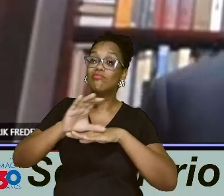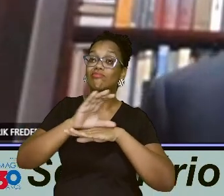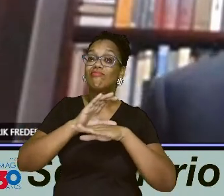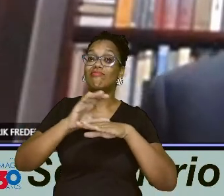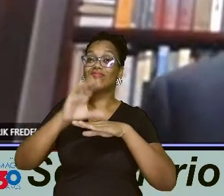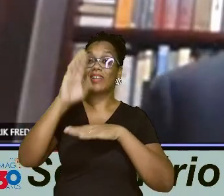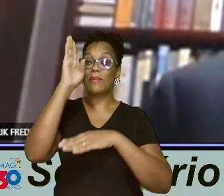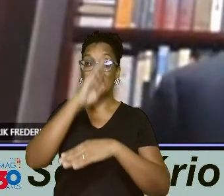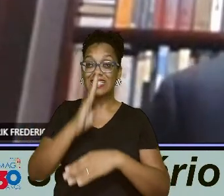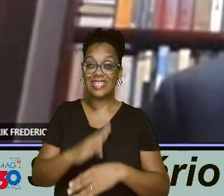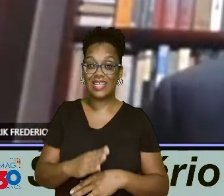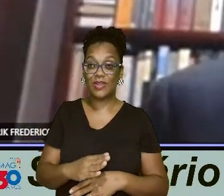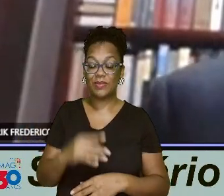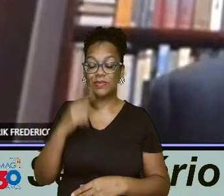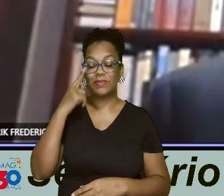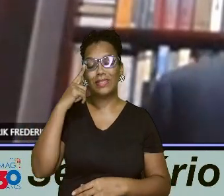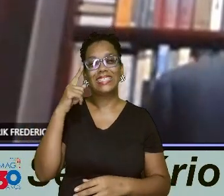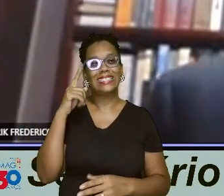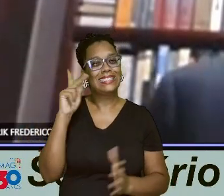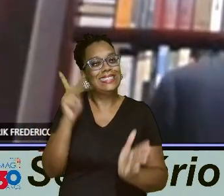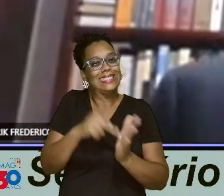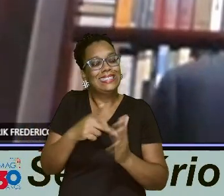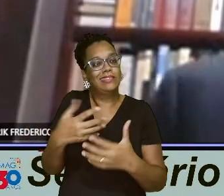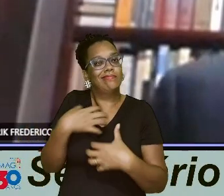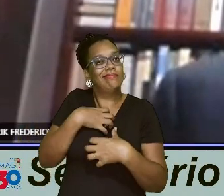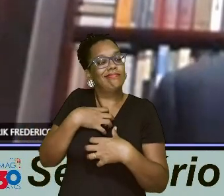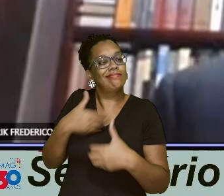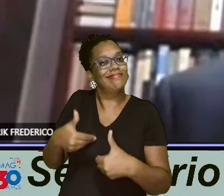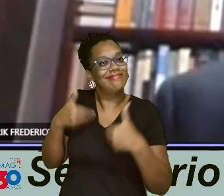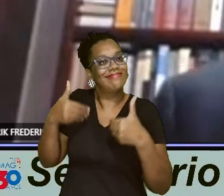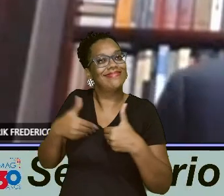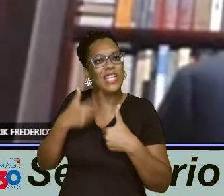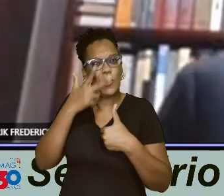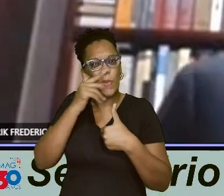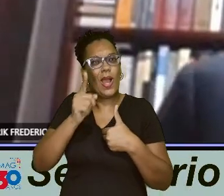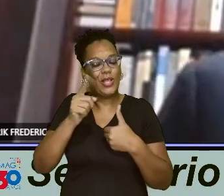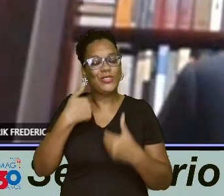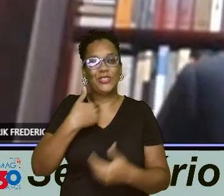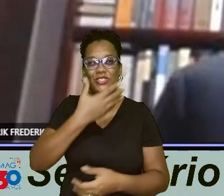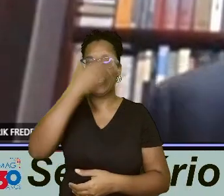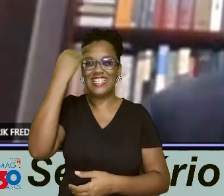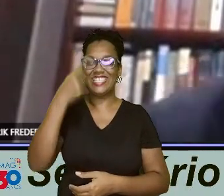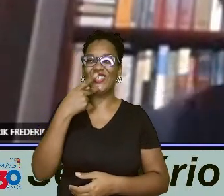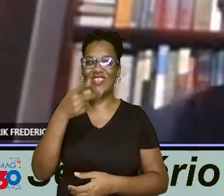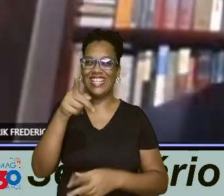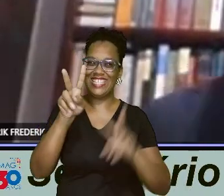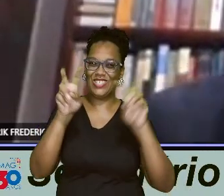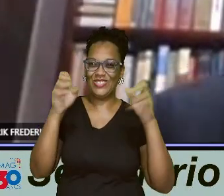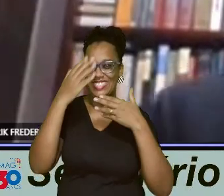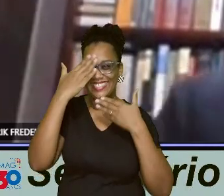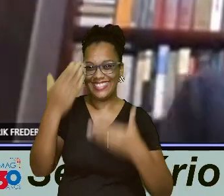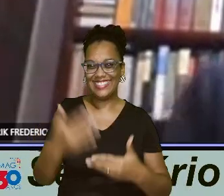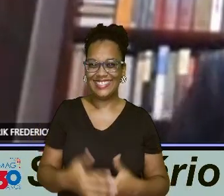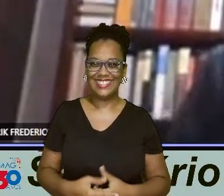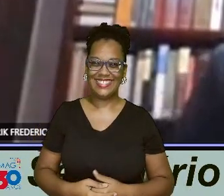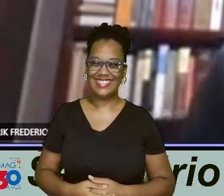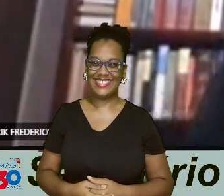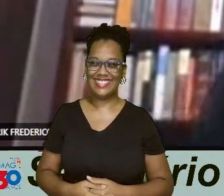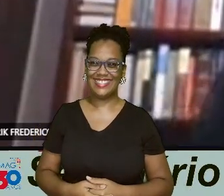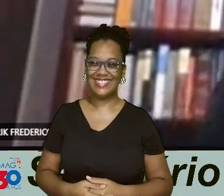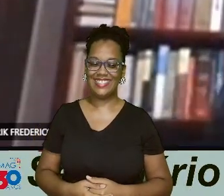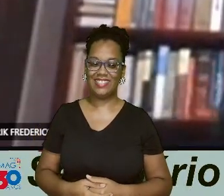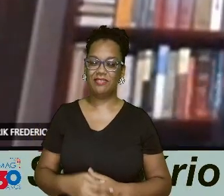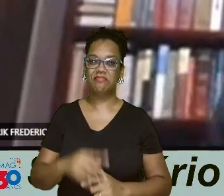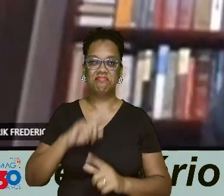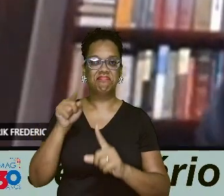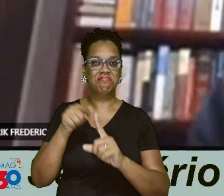No fundo, eu acho que foi isso que nos motivou. Eu acabei me esquecendo de mencionar esse assunto. Obrigado. Um ponto realmente